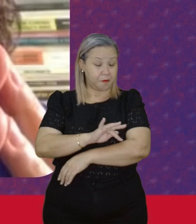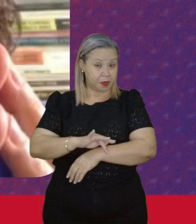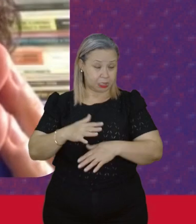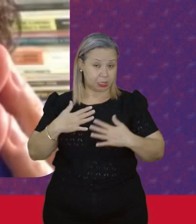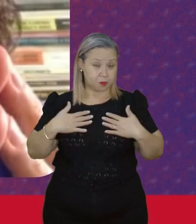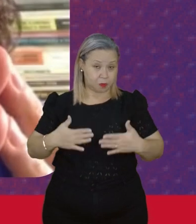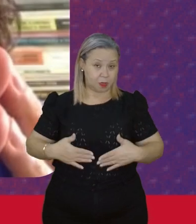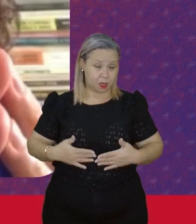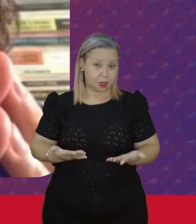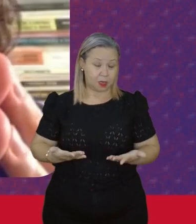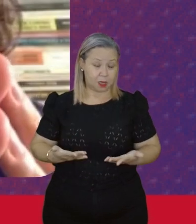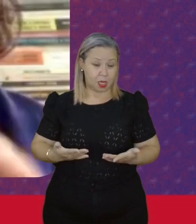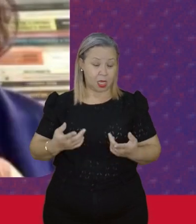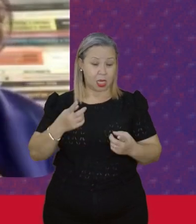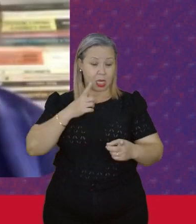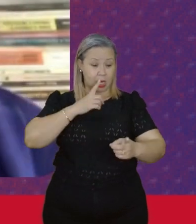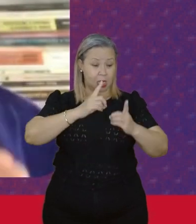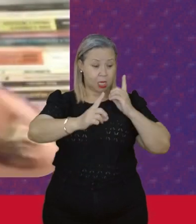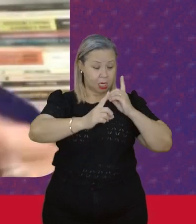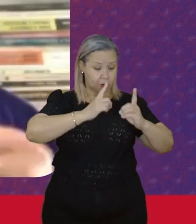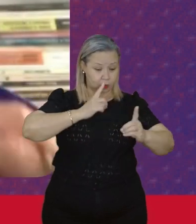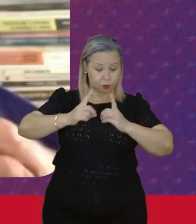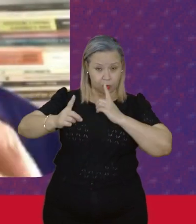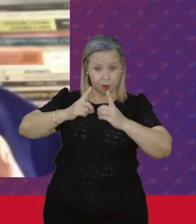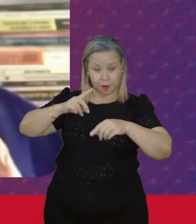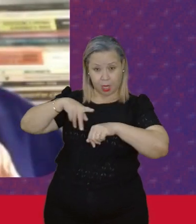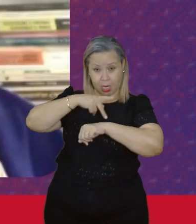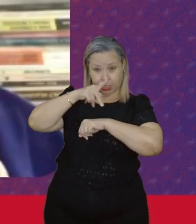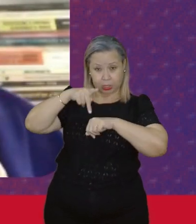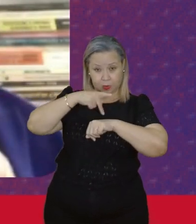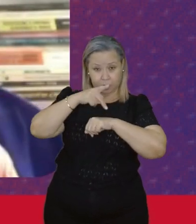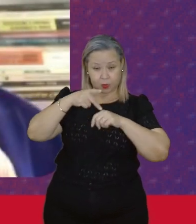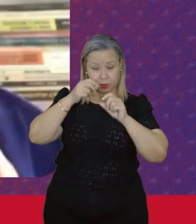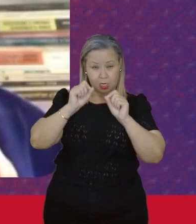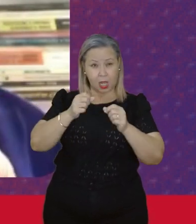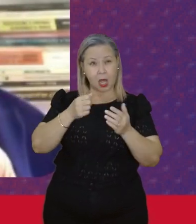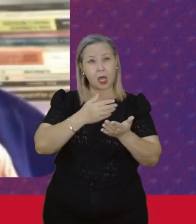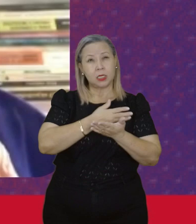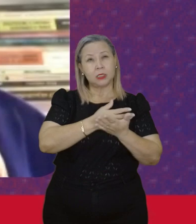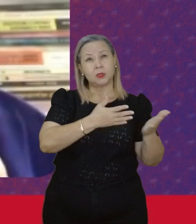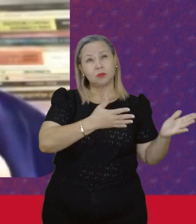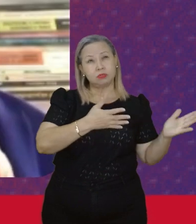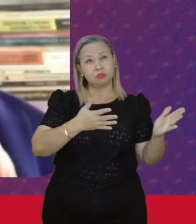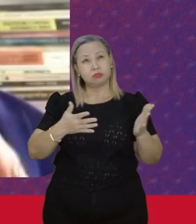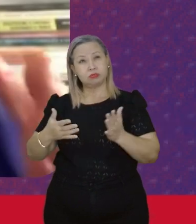E o debate internacional, desde os anos 70,